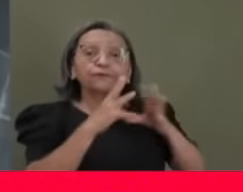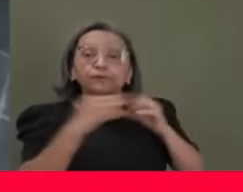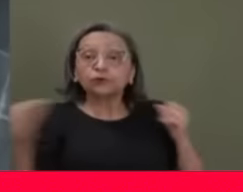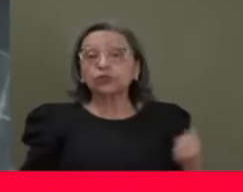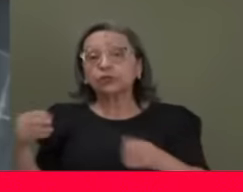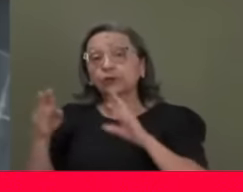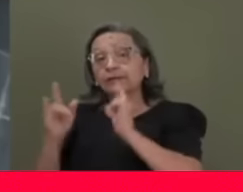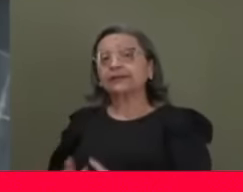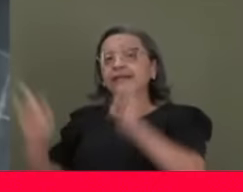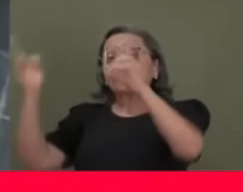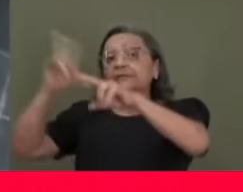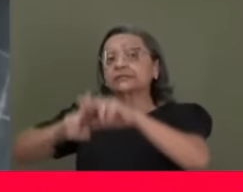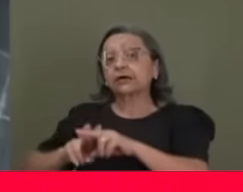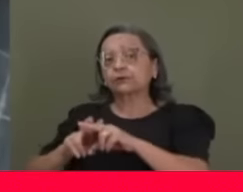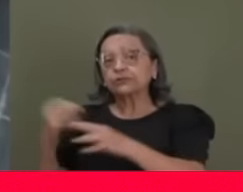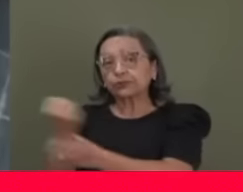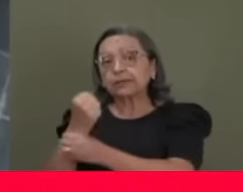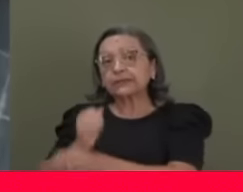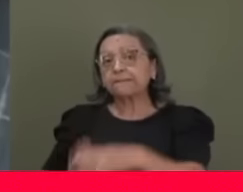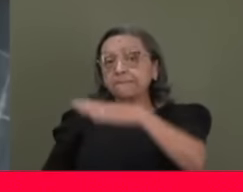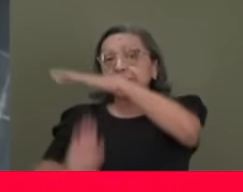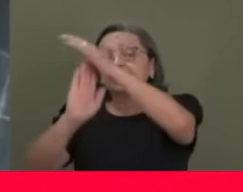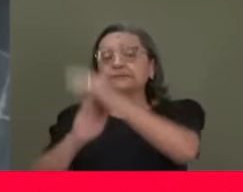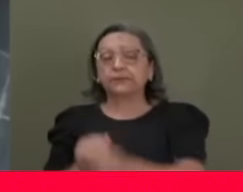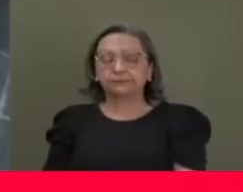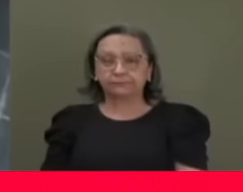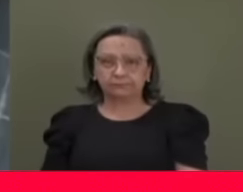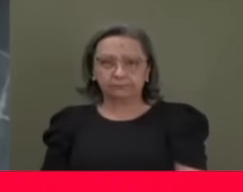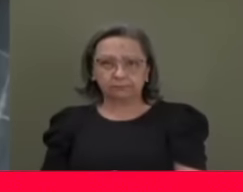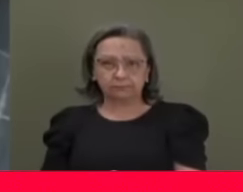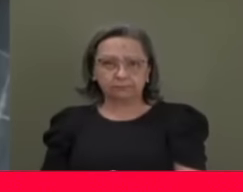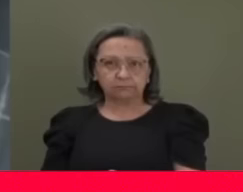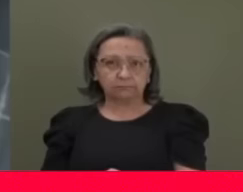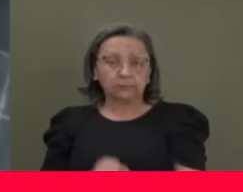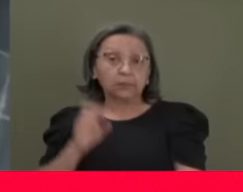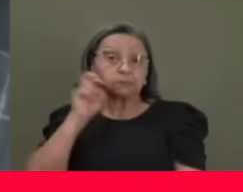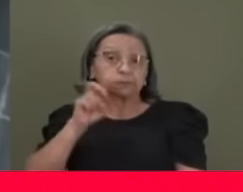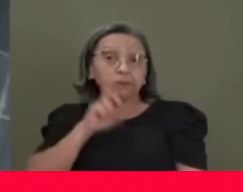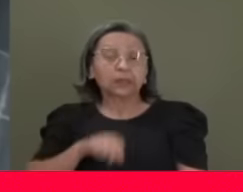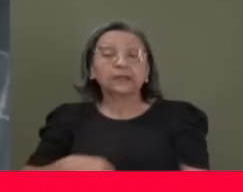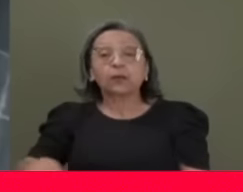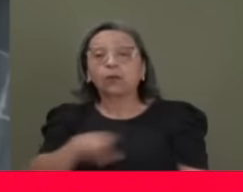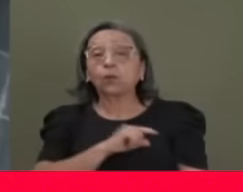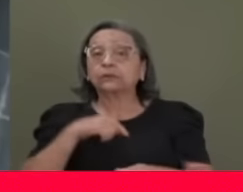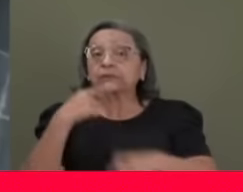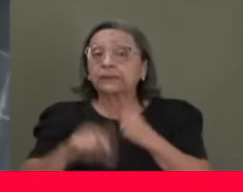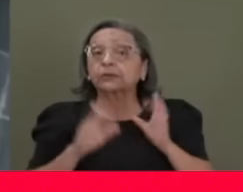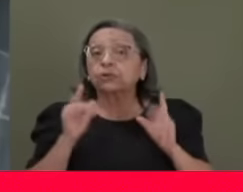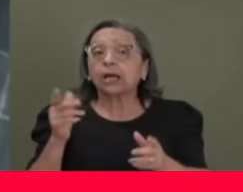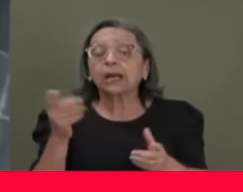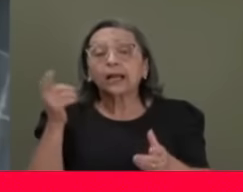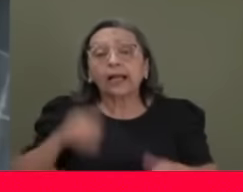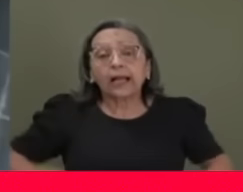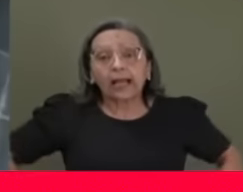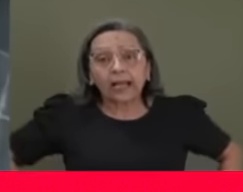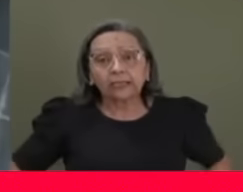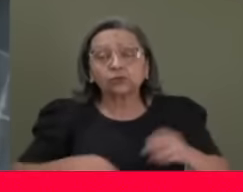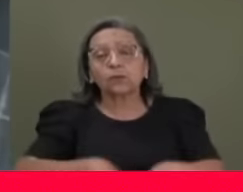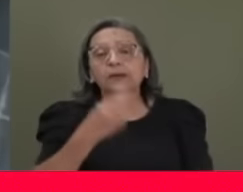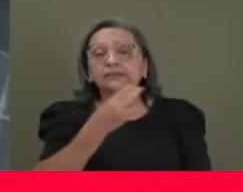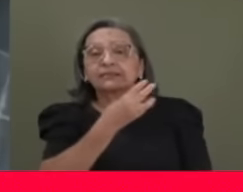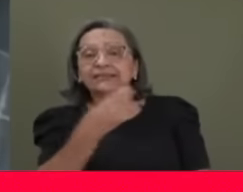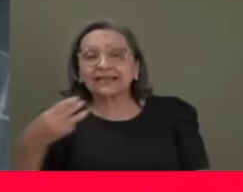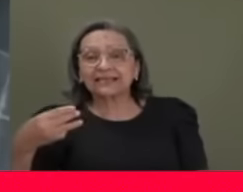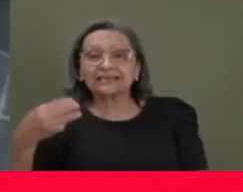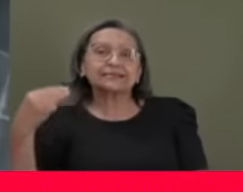máxima de Mossoró, do Rio Grande do Norte. A operação já consumiu mais de 3 milhões de reais